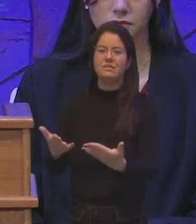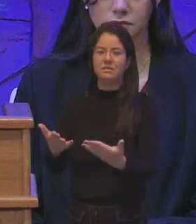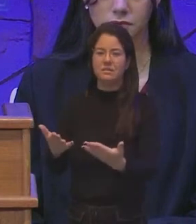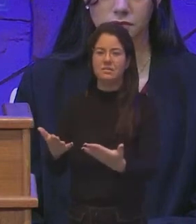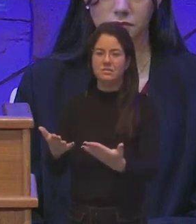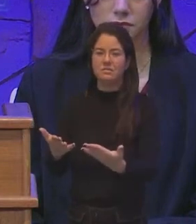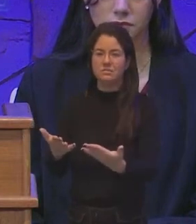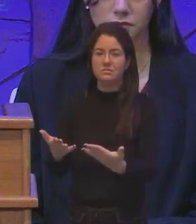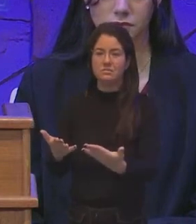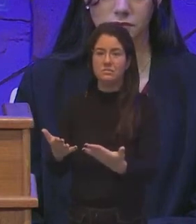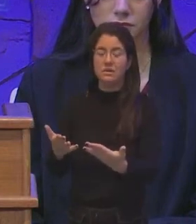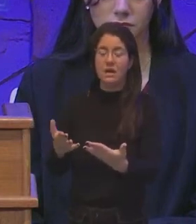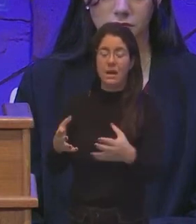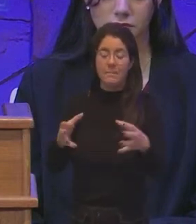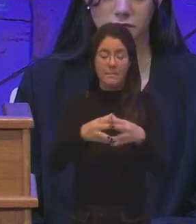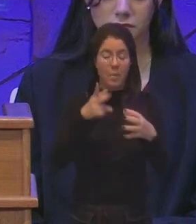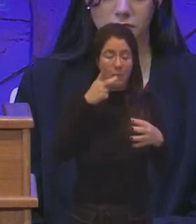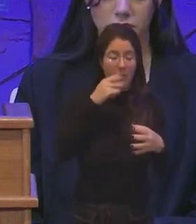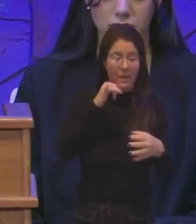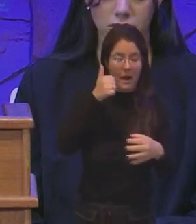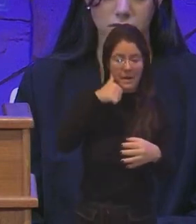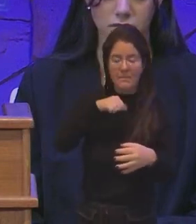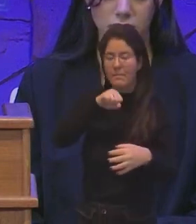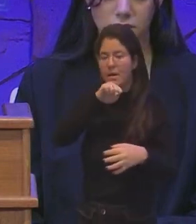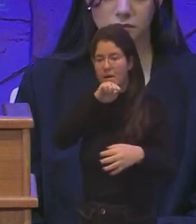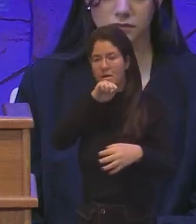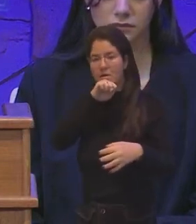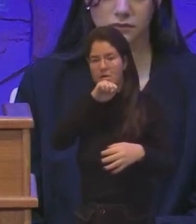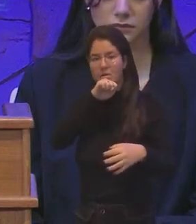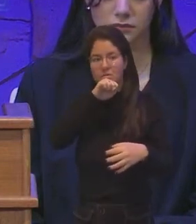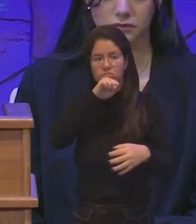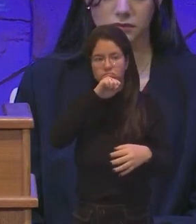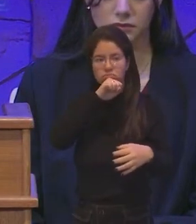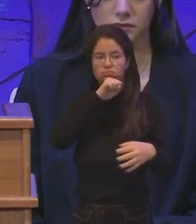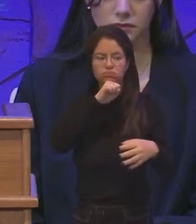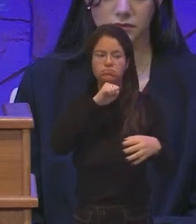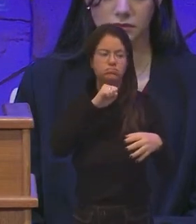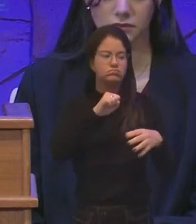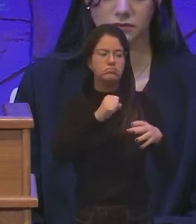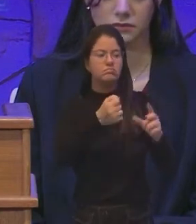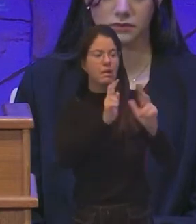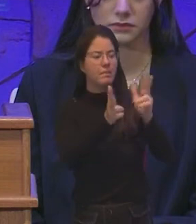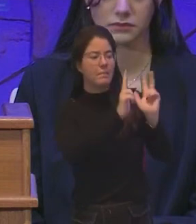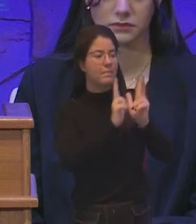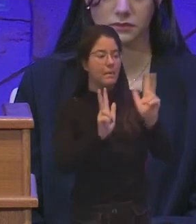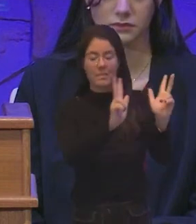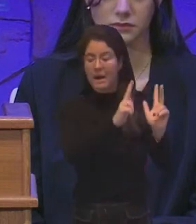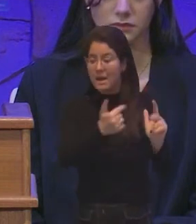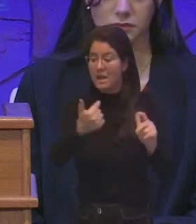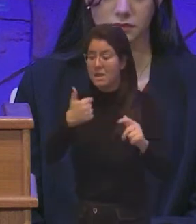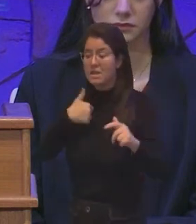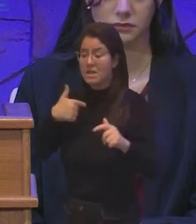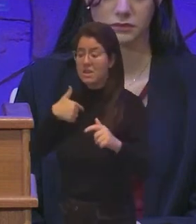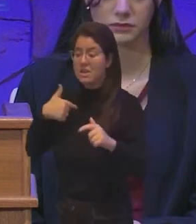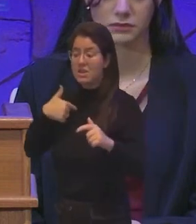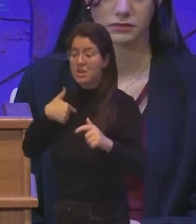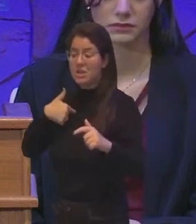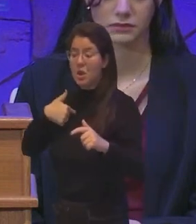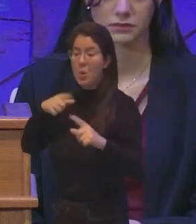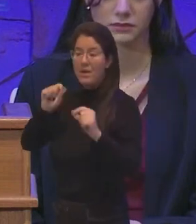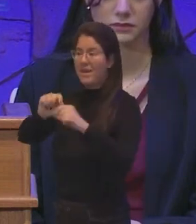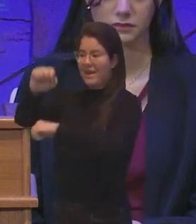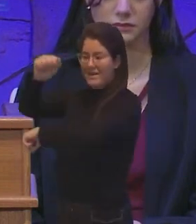eles assustavam, eu estava na janela de casa jogando os brinquedos para os meninos que passavam na